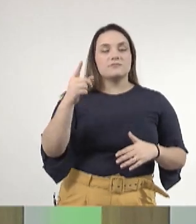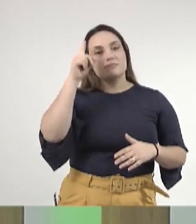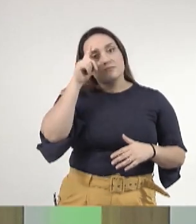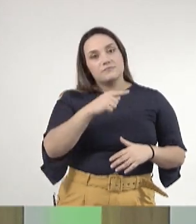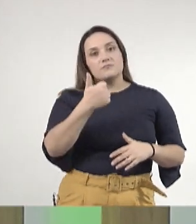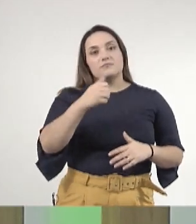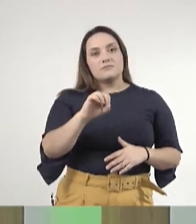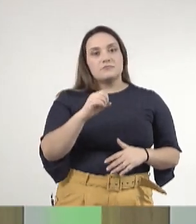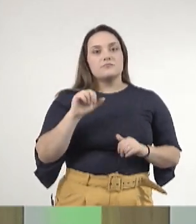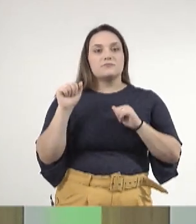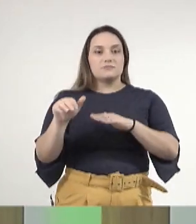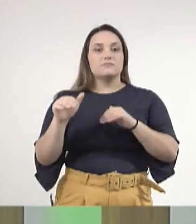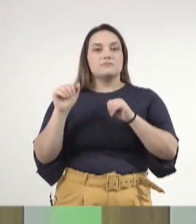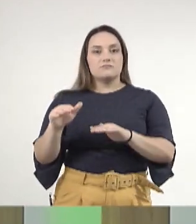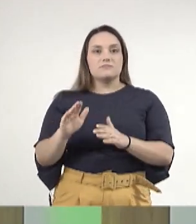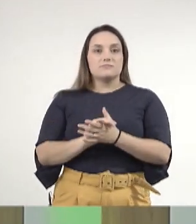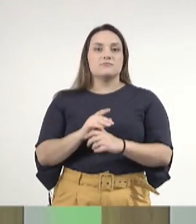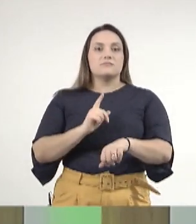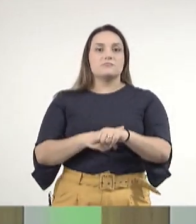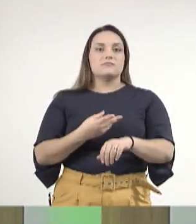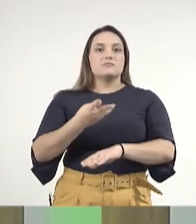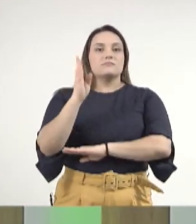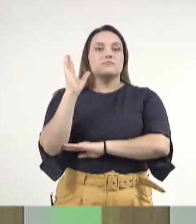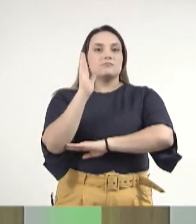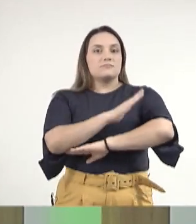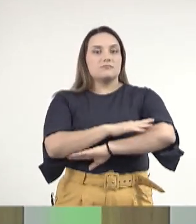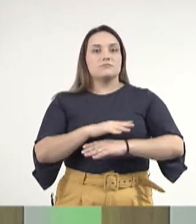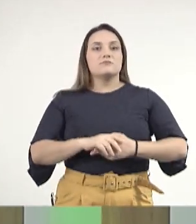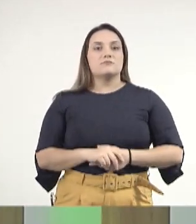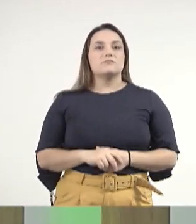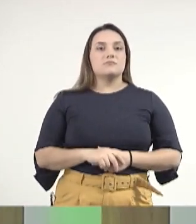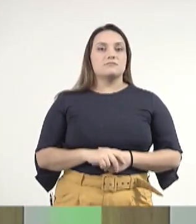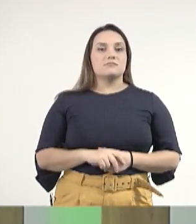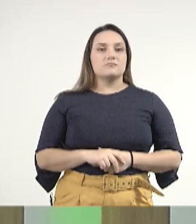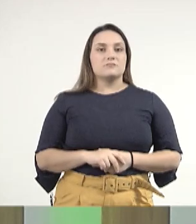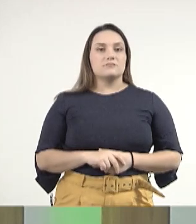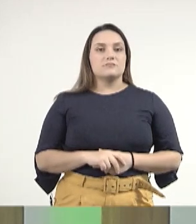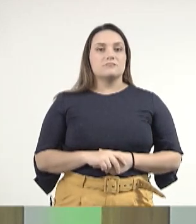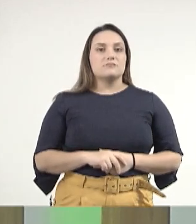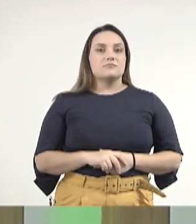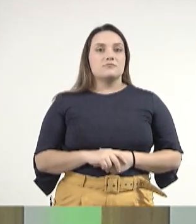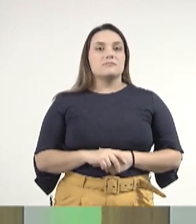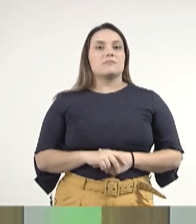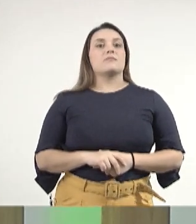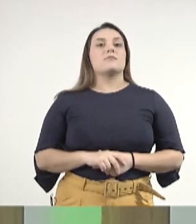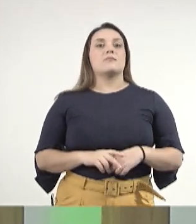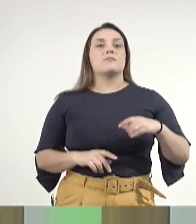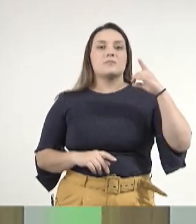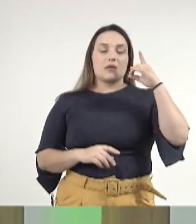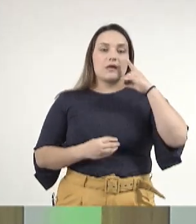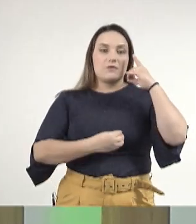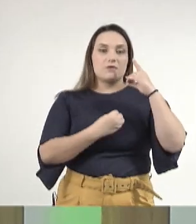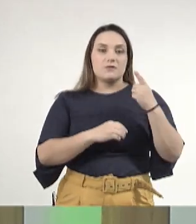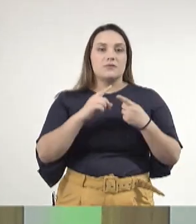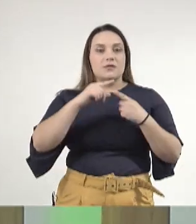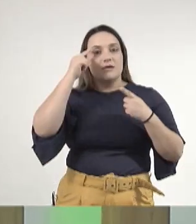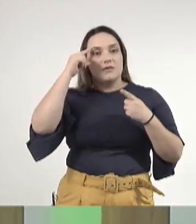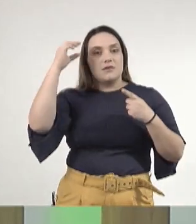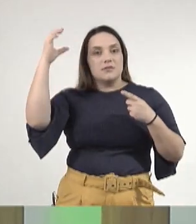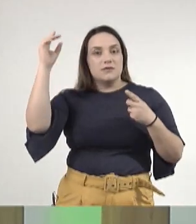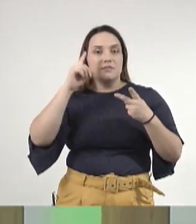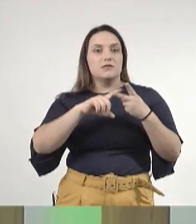dia 10 de setembro, às 4 da tarde. Então, os parlamentares integrantes dessa comissão, Pedrocian